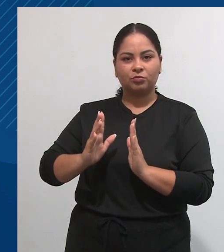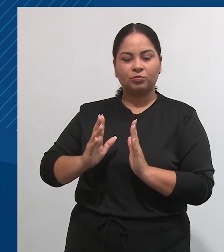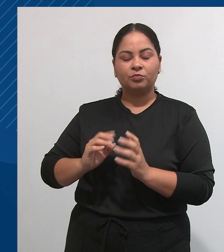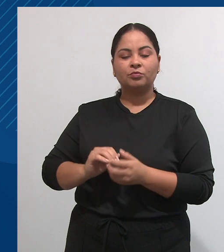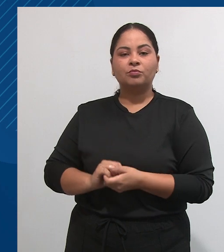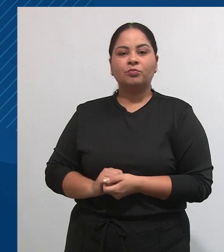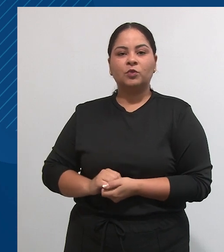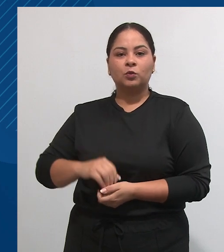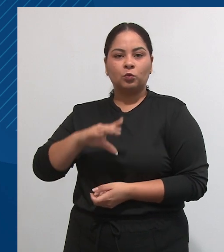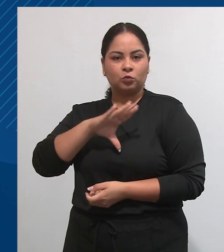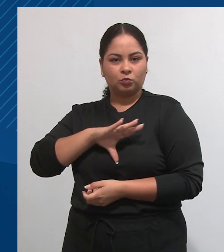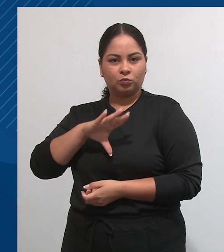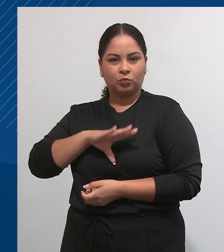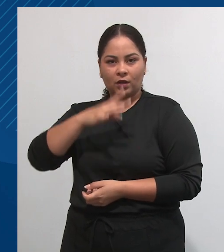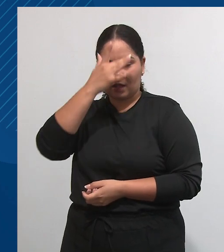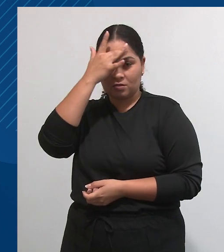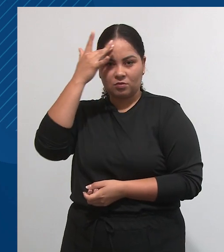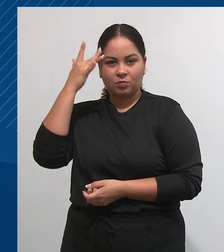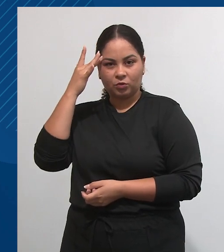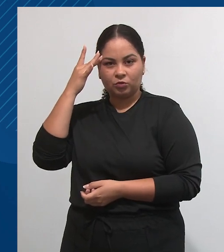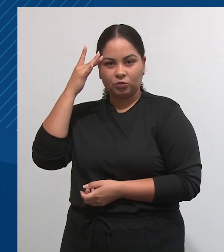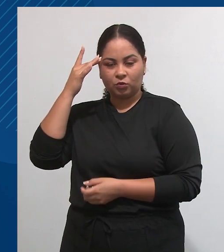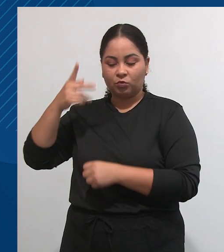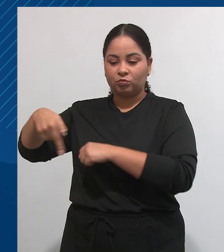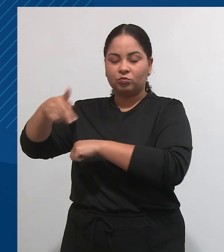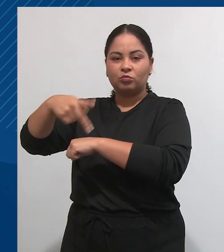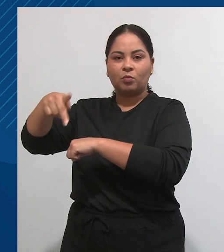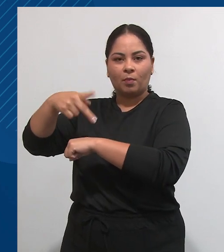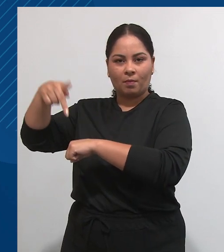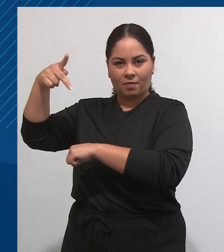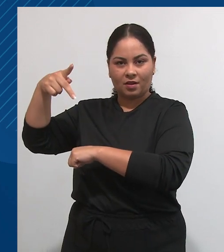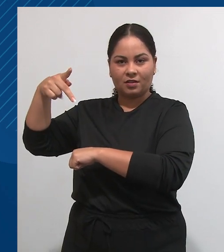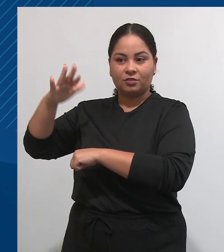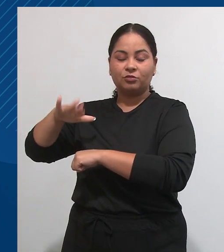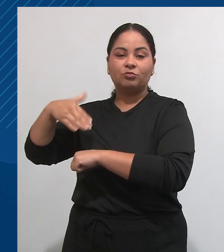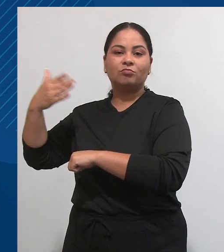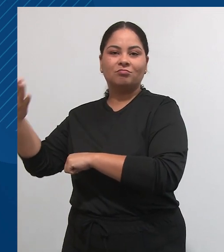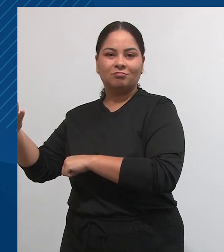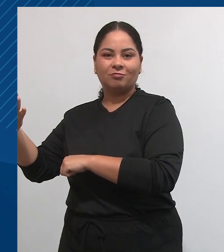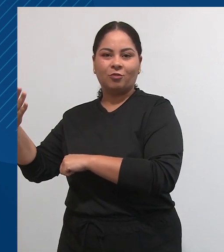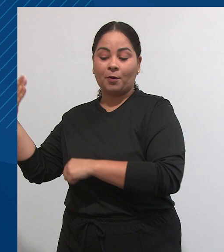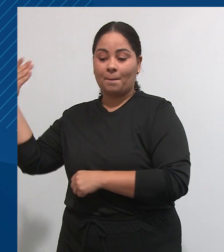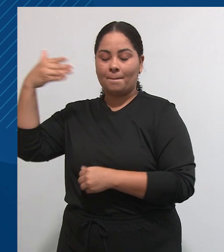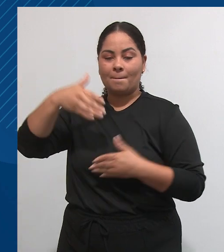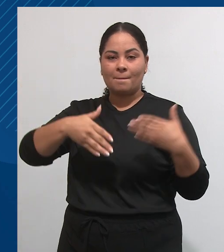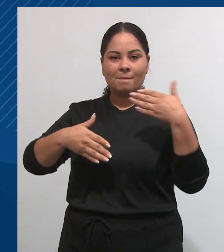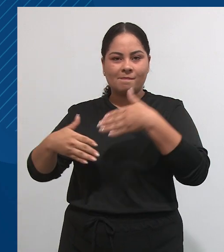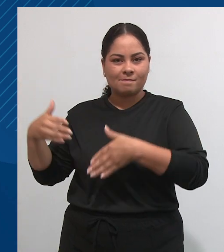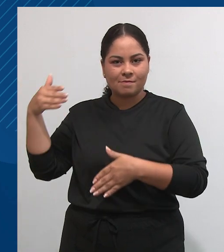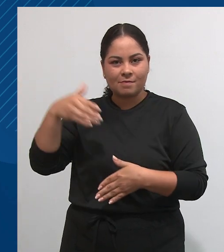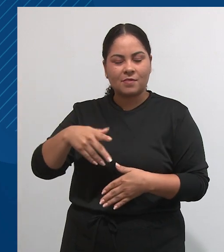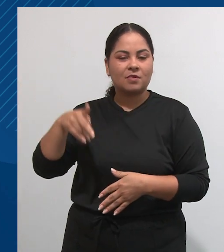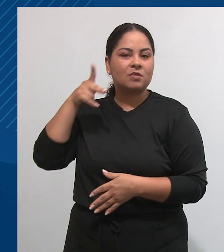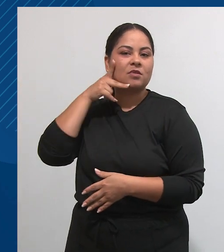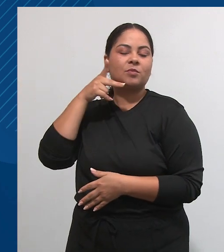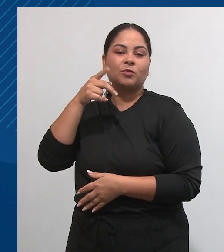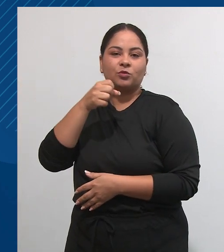exploradores das drogas de sertão. Eles queriam levar, né, explorar o cacauí aqui no Madeira